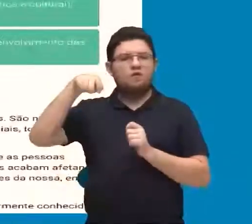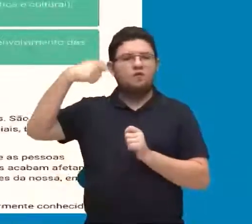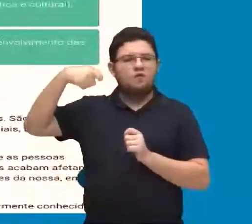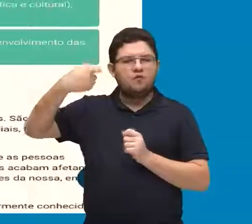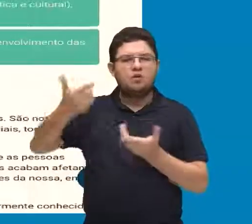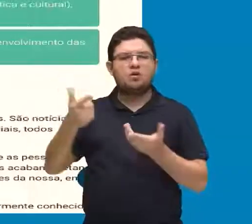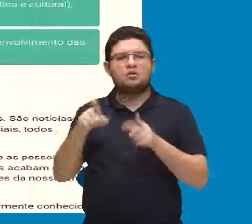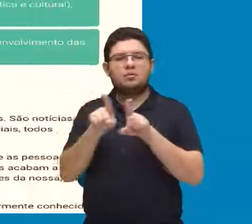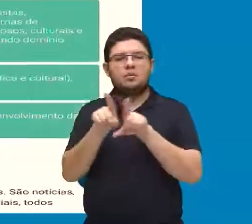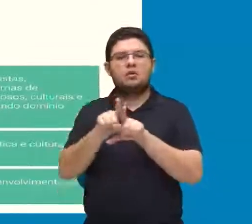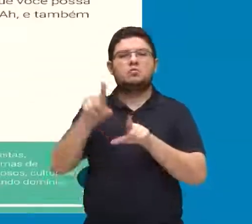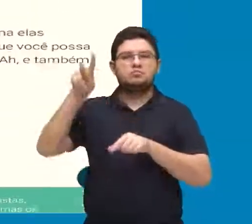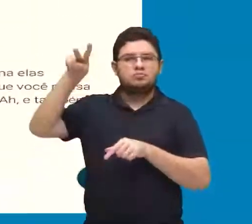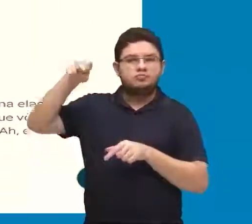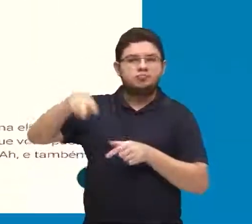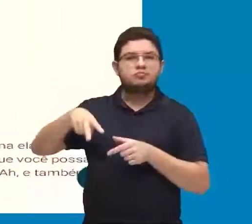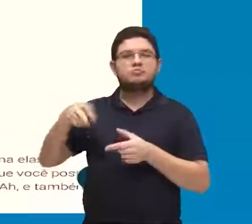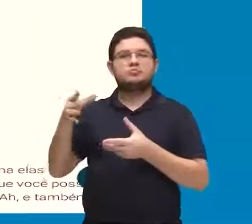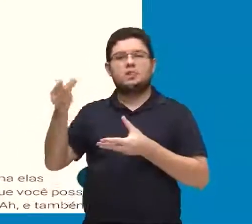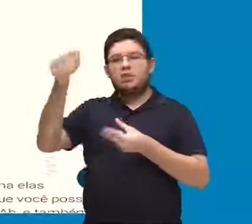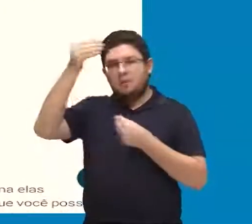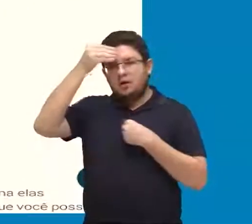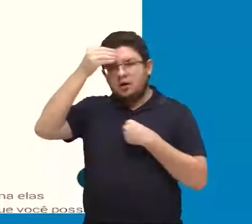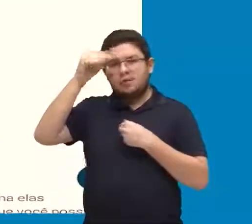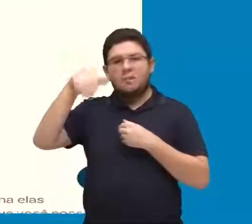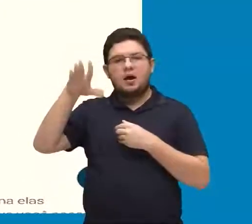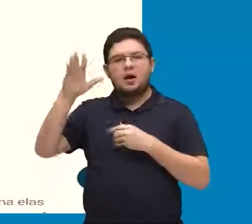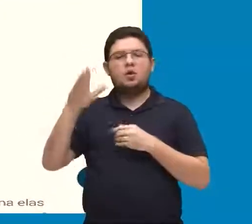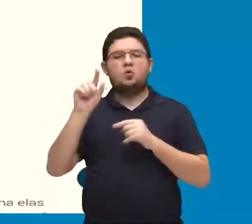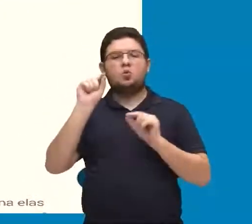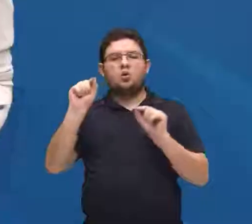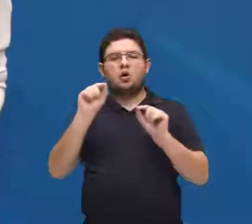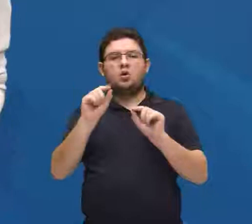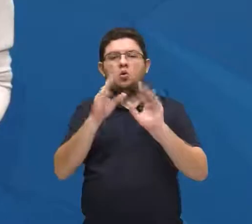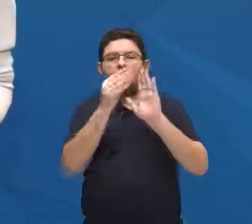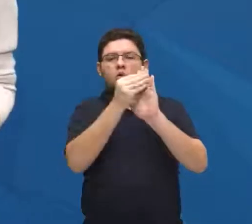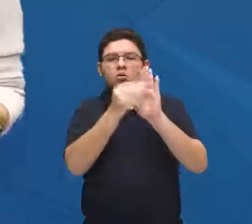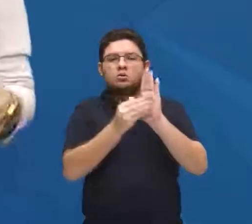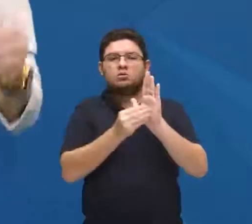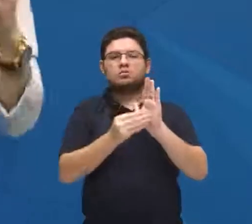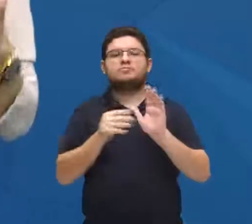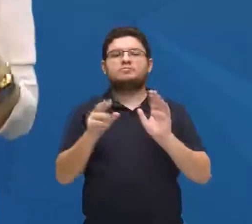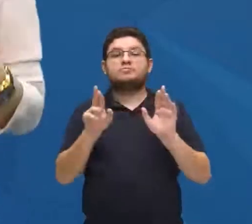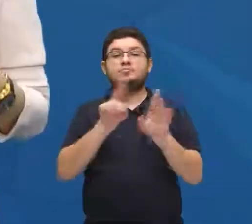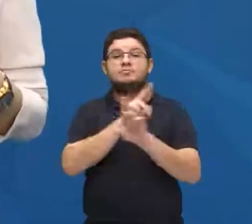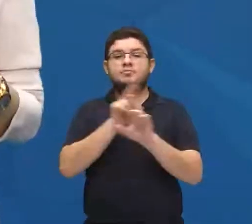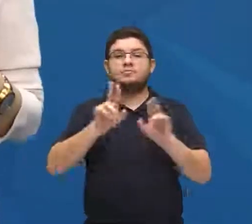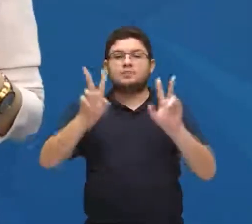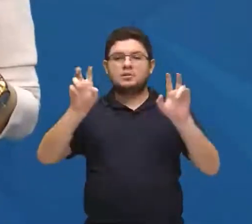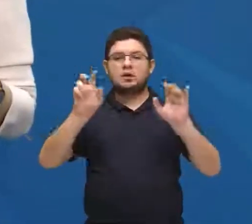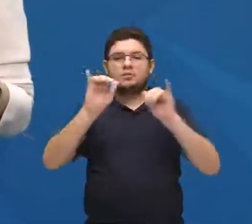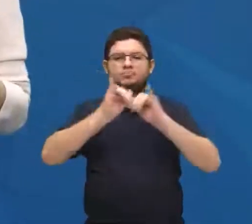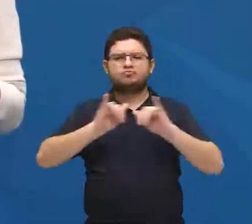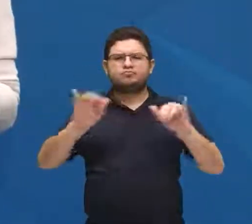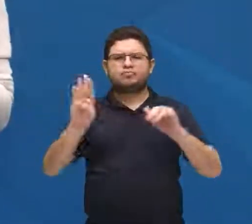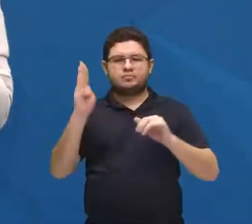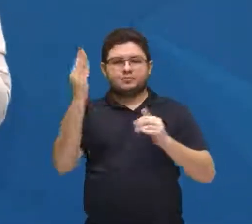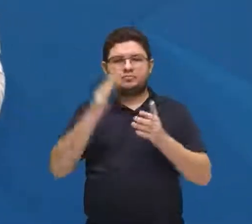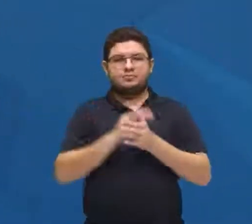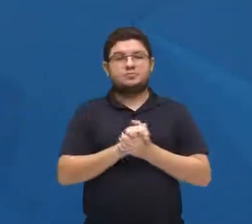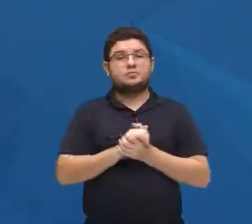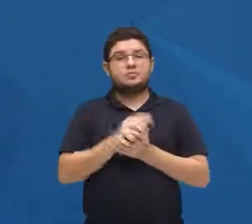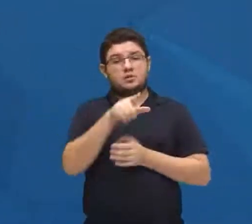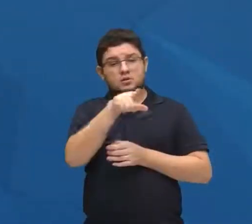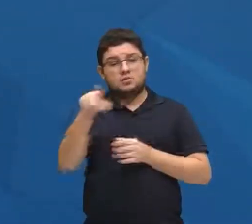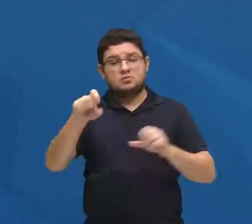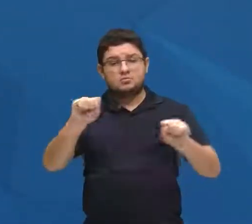a leitura, se apropria ainda mais do conteúdo relacionado a fake news, faça parte dessa corrente que pode